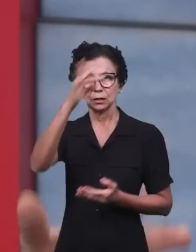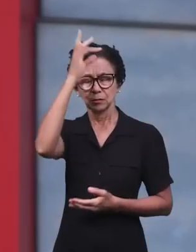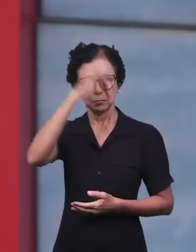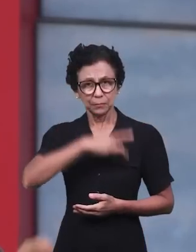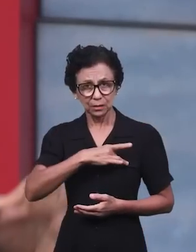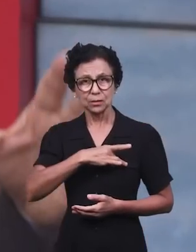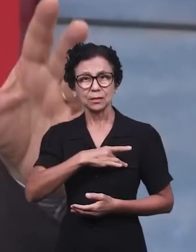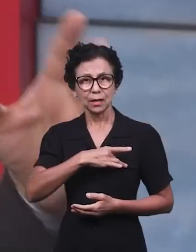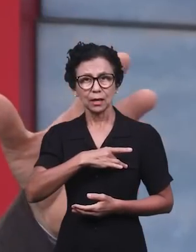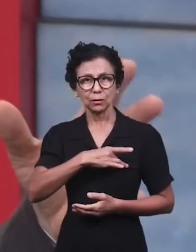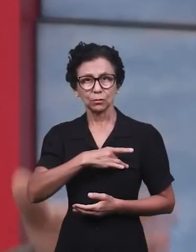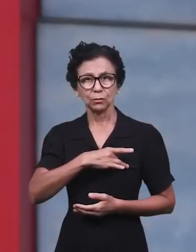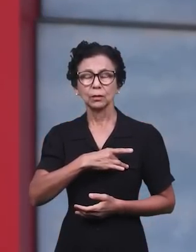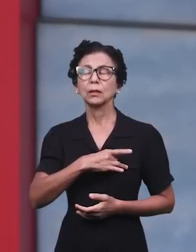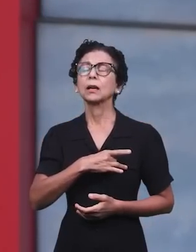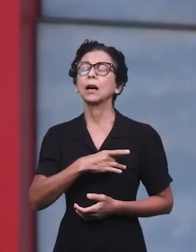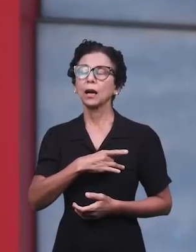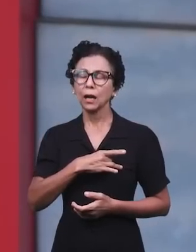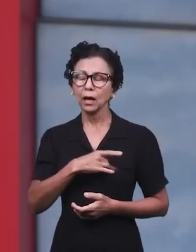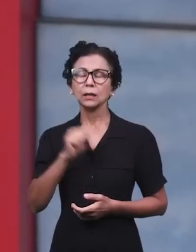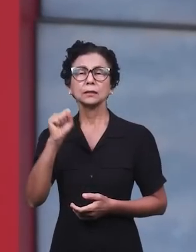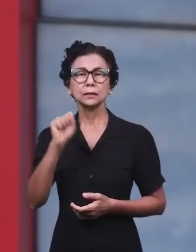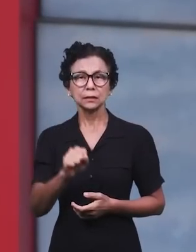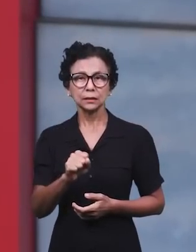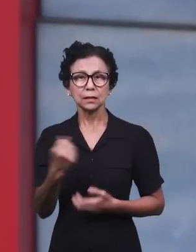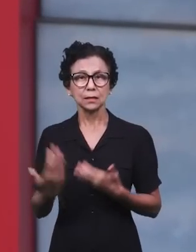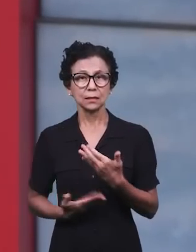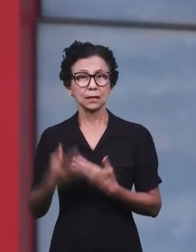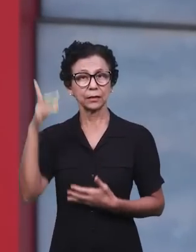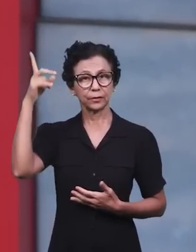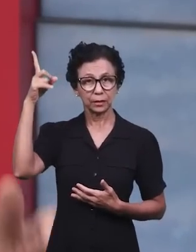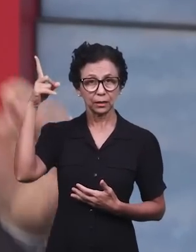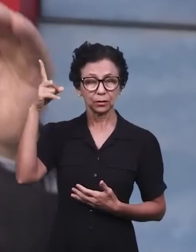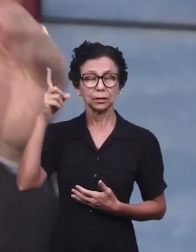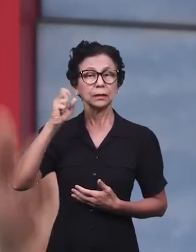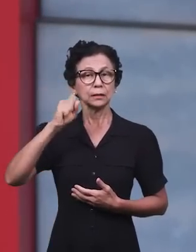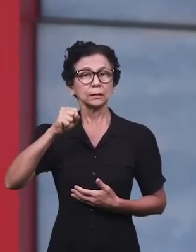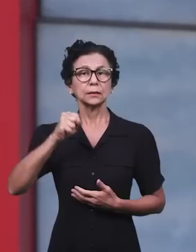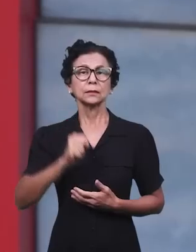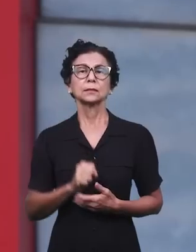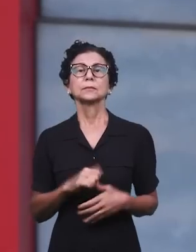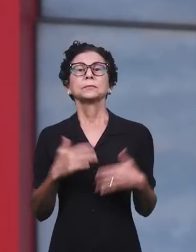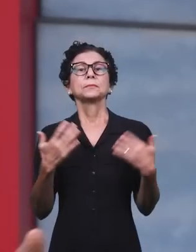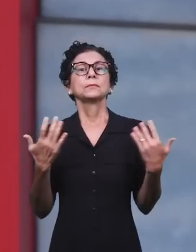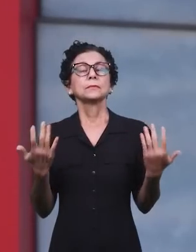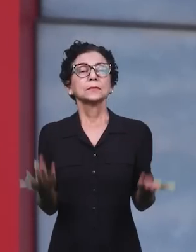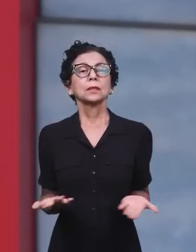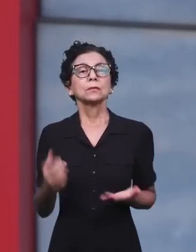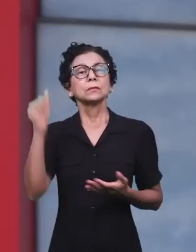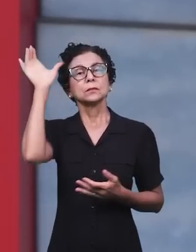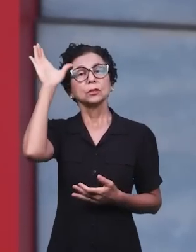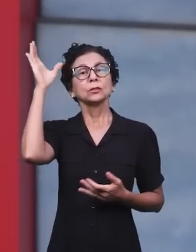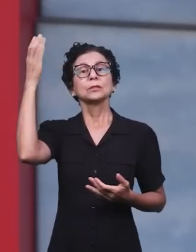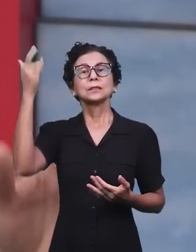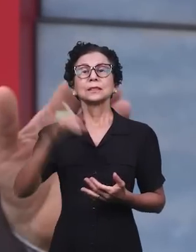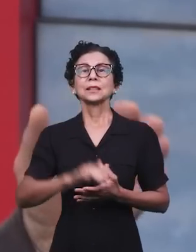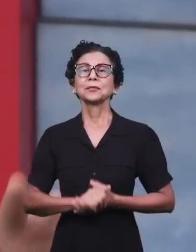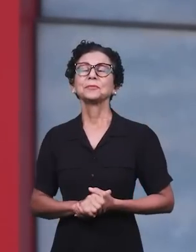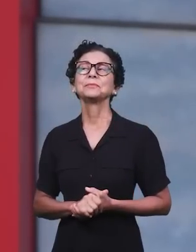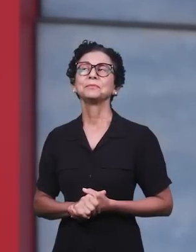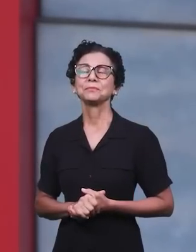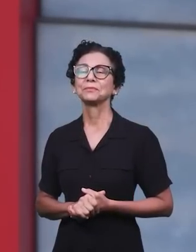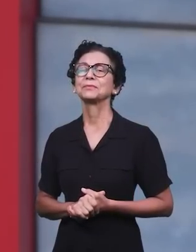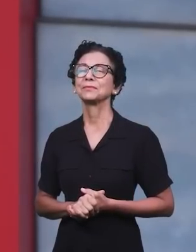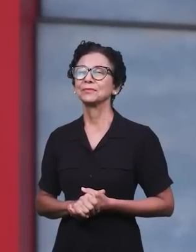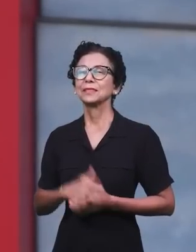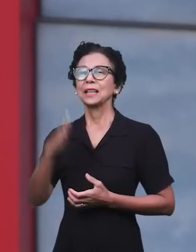Glória a Deus. É um servo de Deus servindo o Senhor nessa obra? Então você vai olhar para o alto e vai glorificar a Deus porque a sua redenção